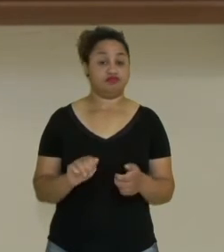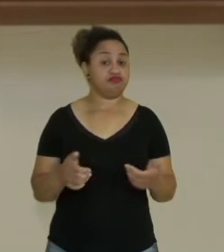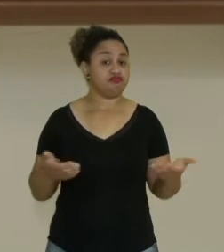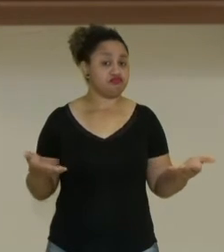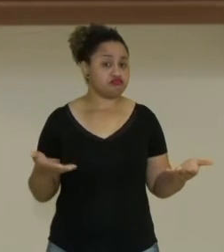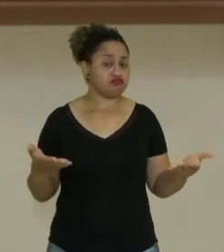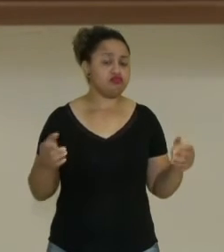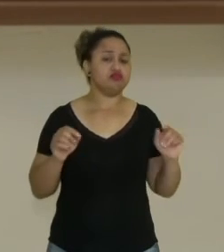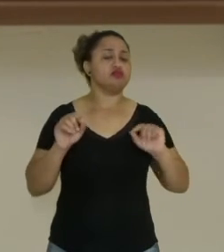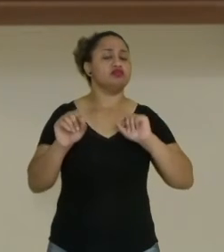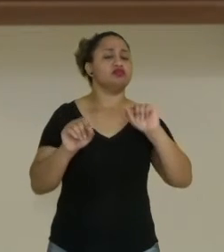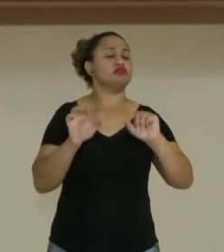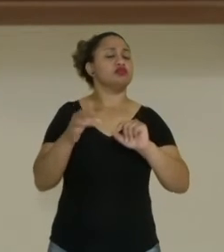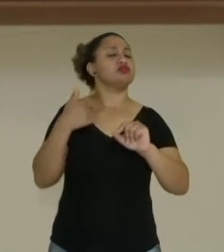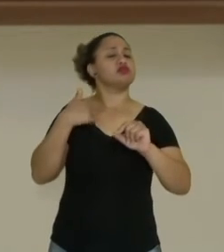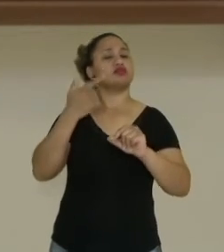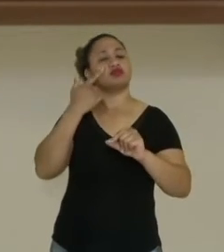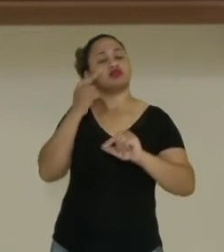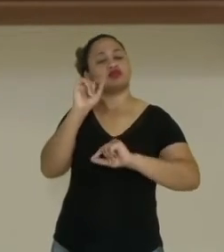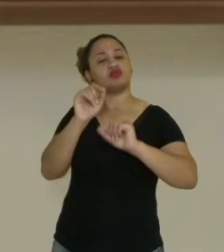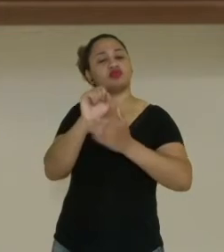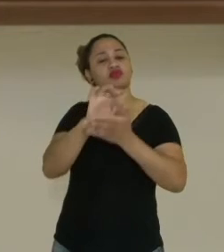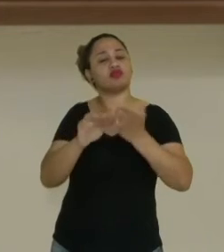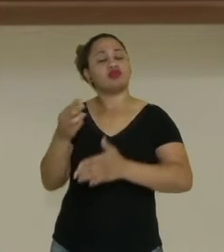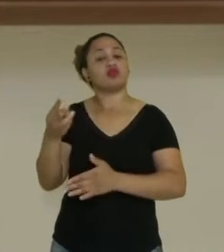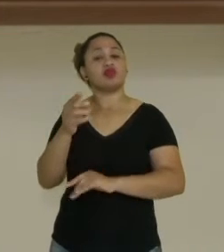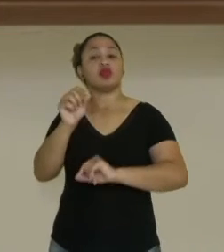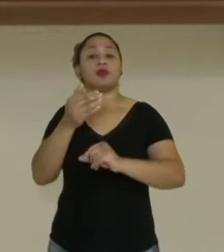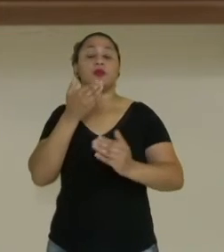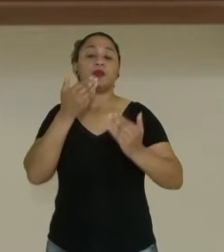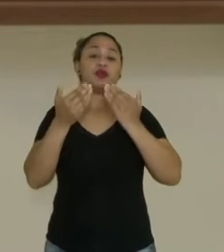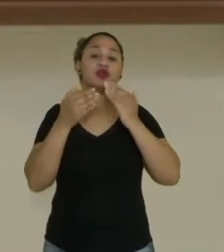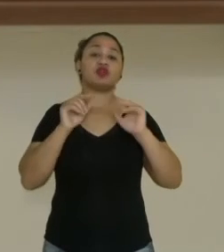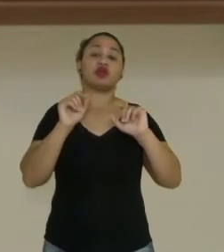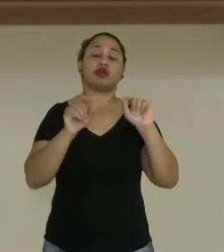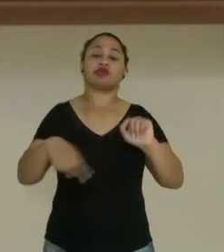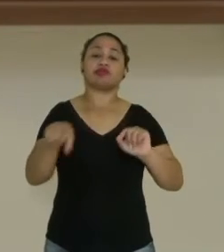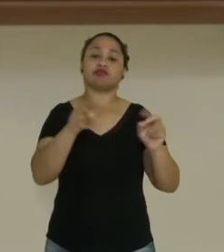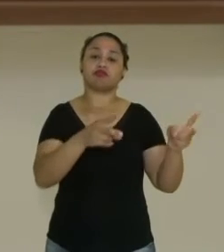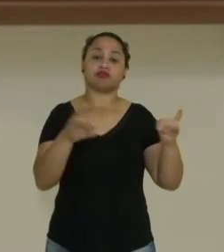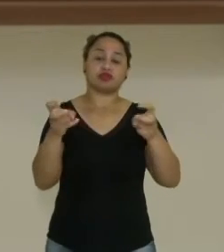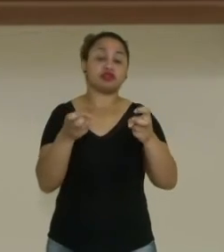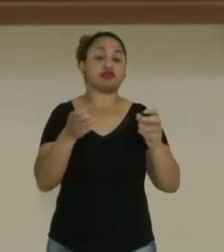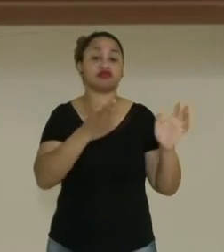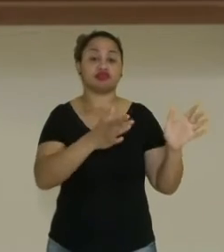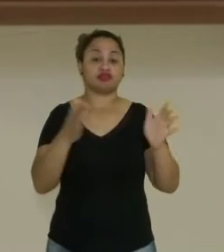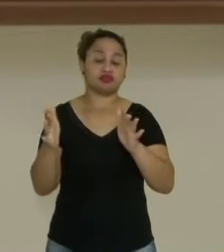Voltamos. Estamos falando da atividade 3 e foi pedido para você identificar algumas